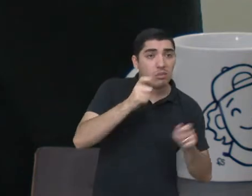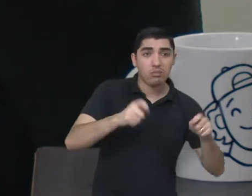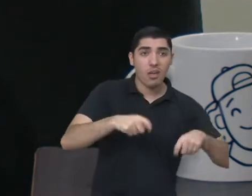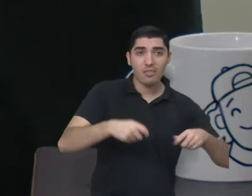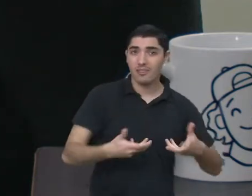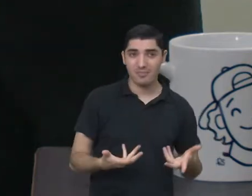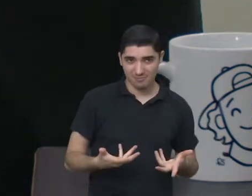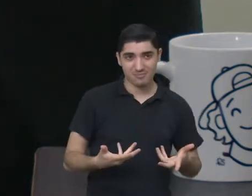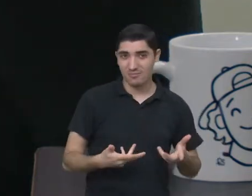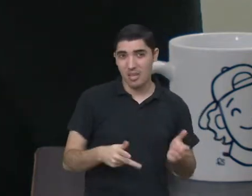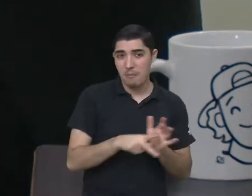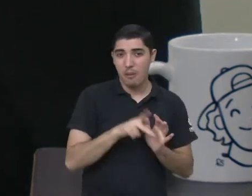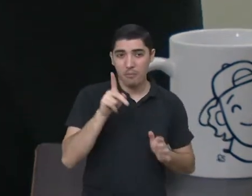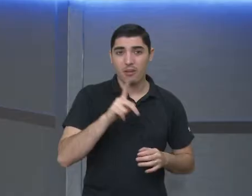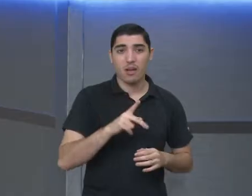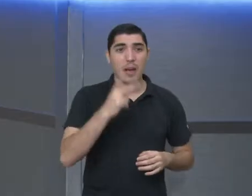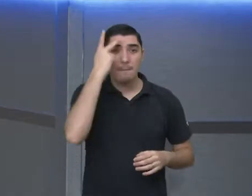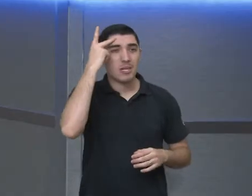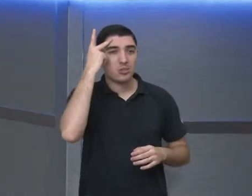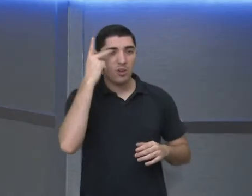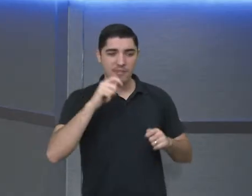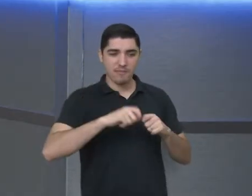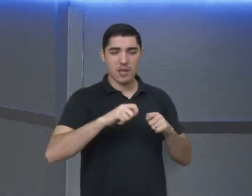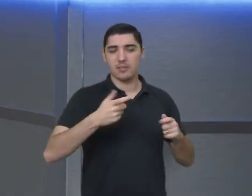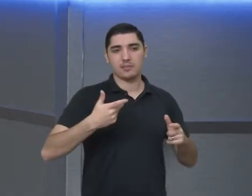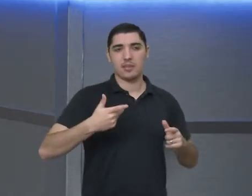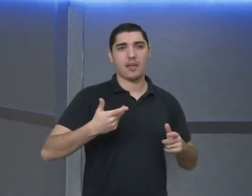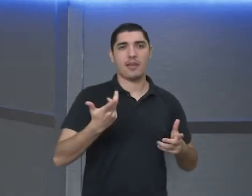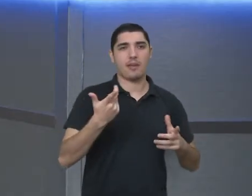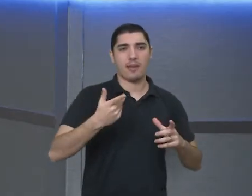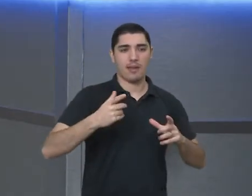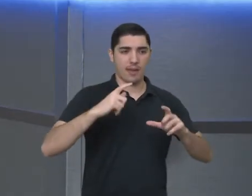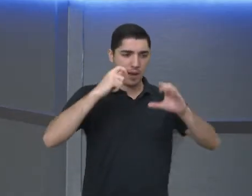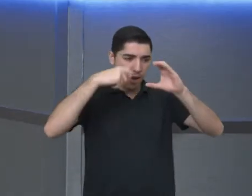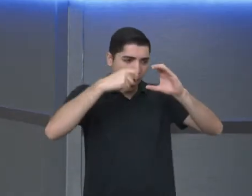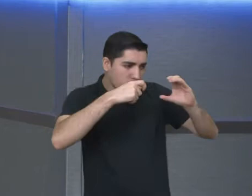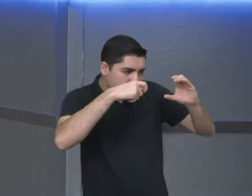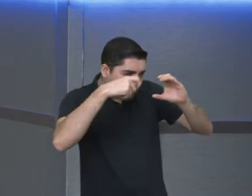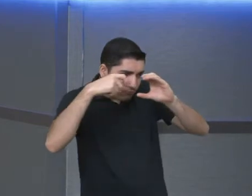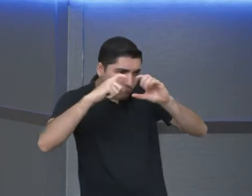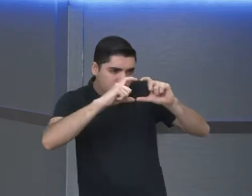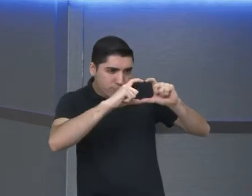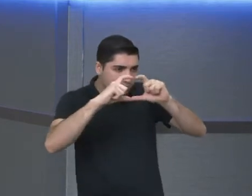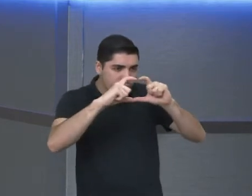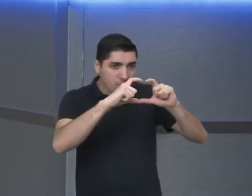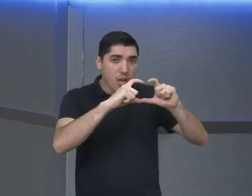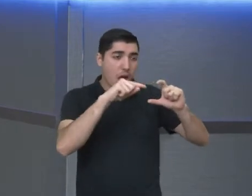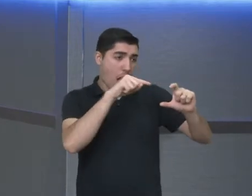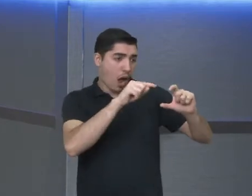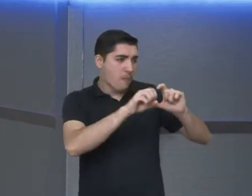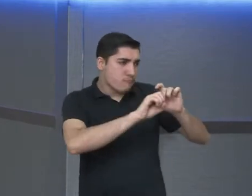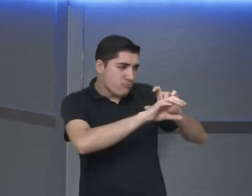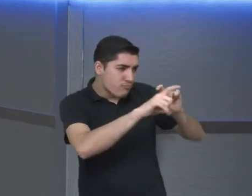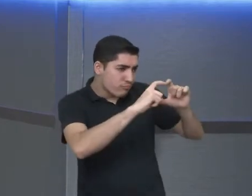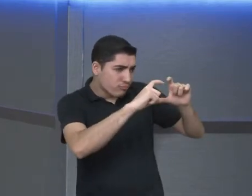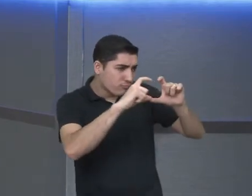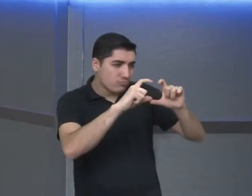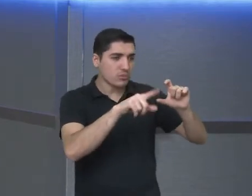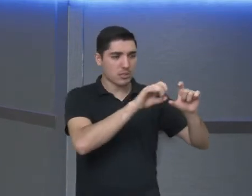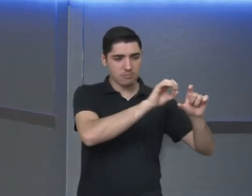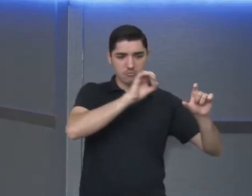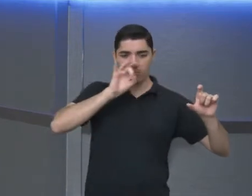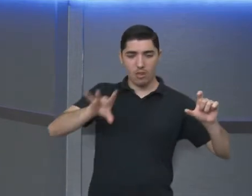ser até hoje, mas como diz o Osmar Santos, estava vendo uma entrevista dele na ESPN semana retrasada, ele com aquelas dificuldades dele, ele